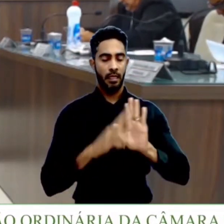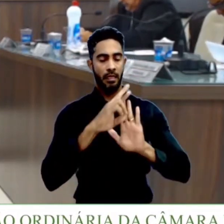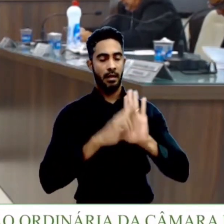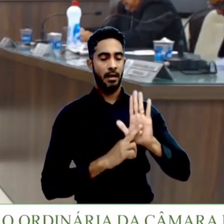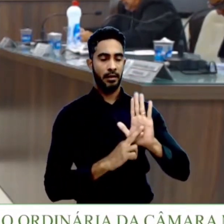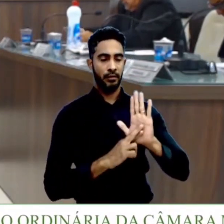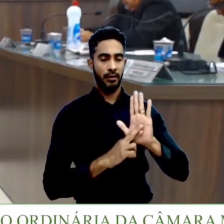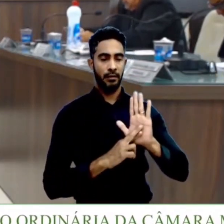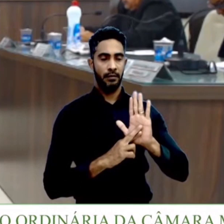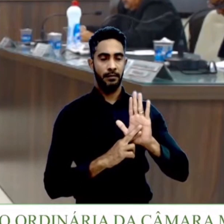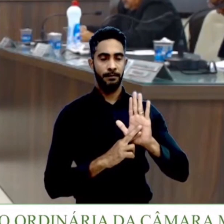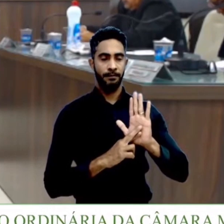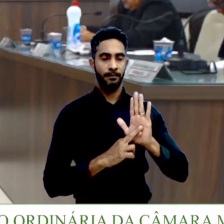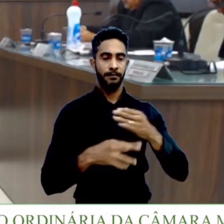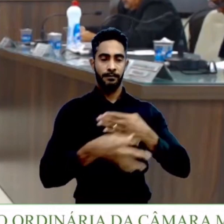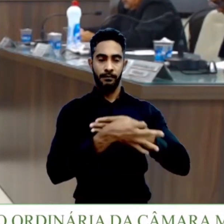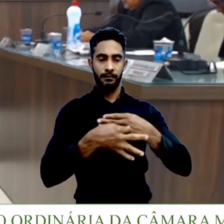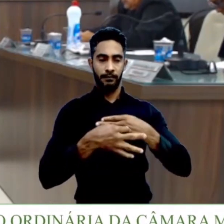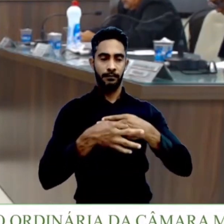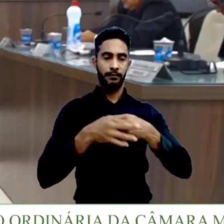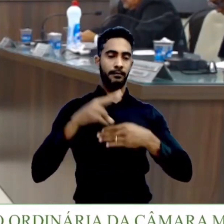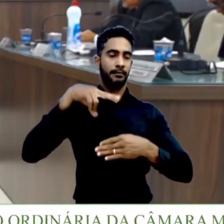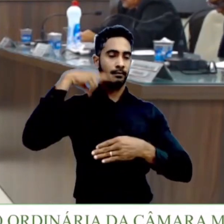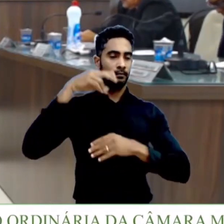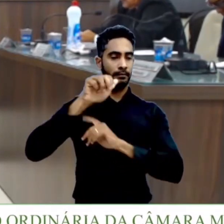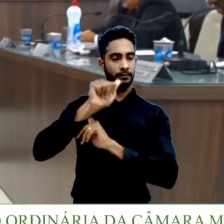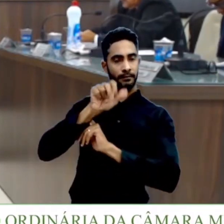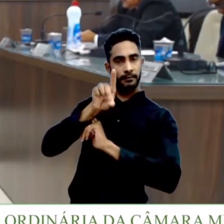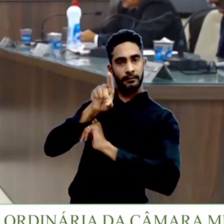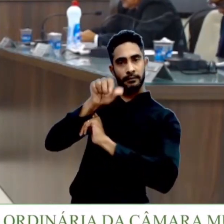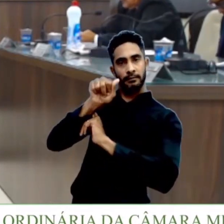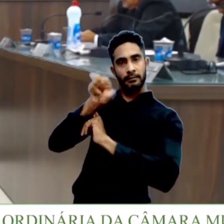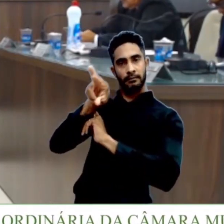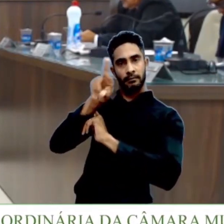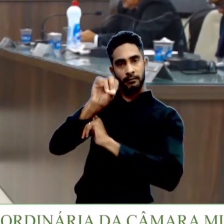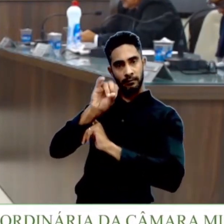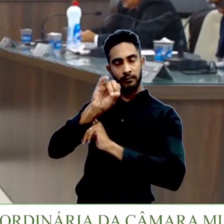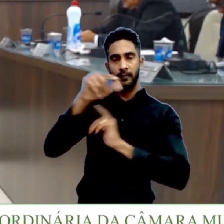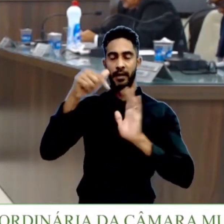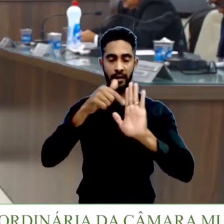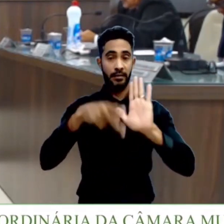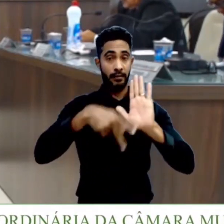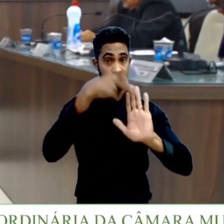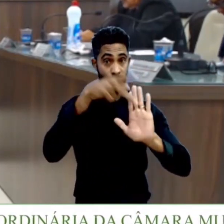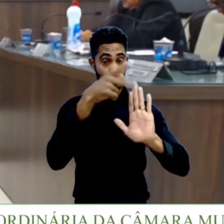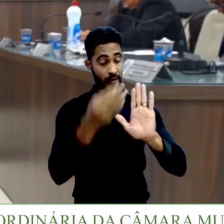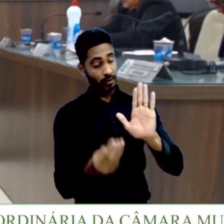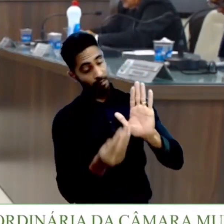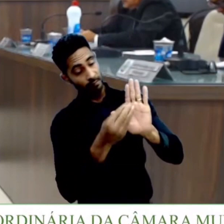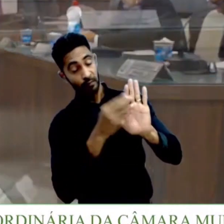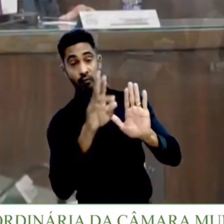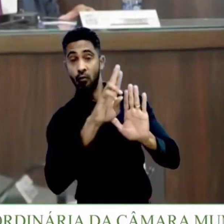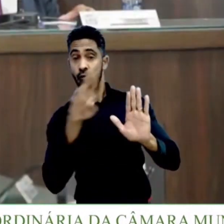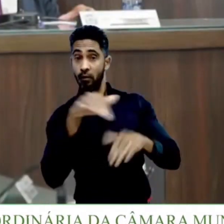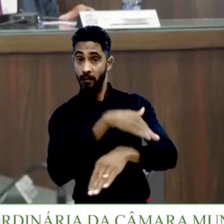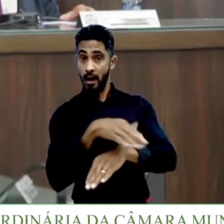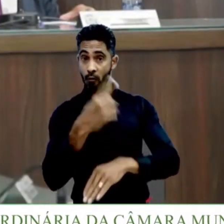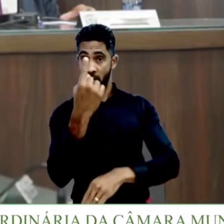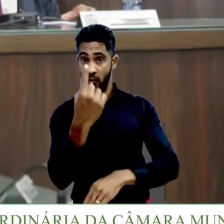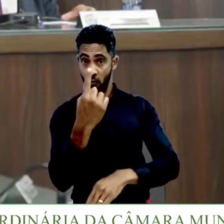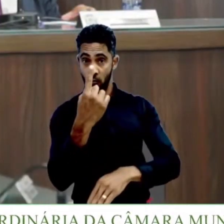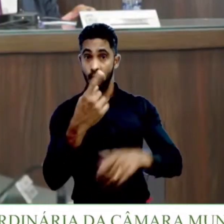Relatório. De autoria do vereador Adauri Soares Cordeiro, o projeto de lei em epígrafe dá denominação à Rua